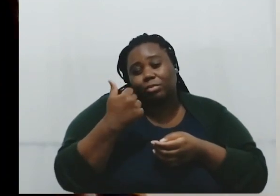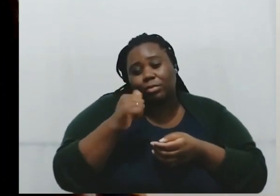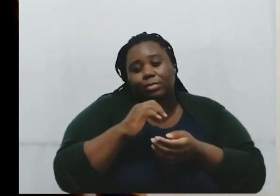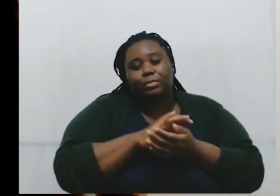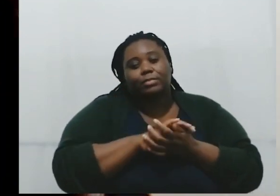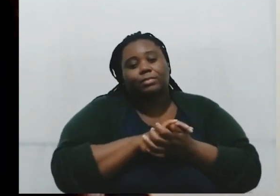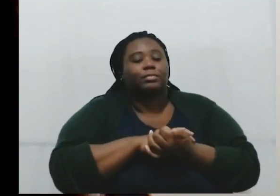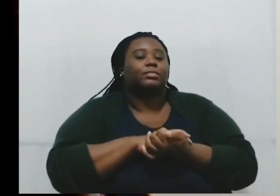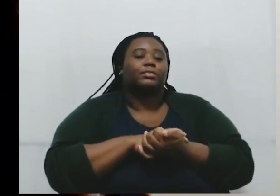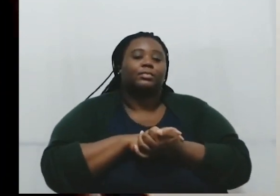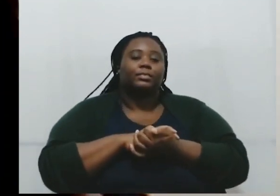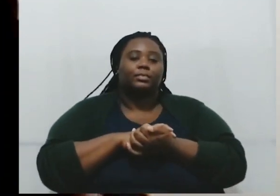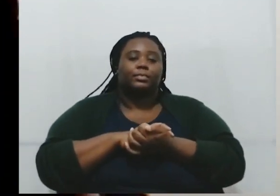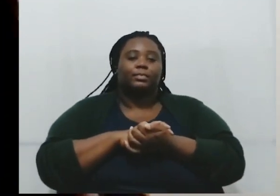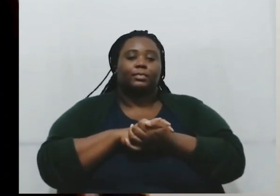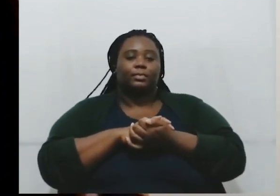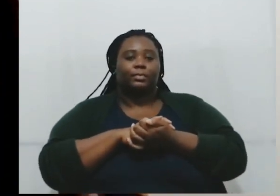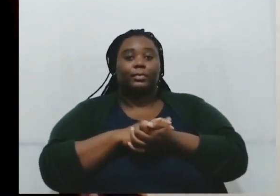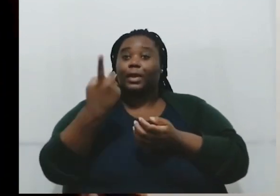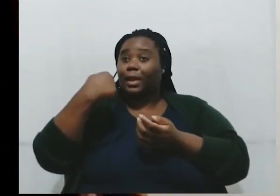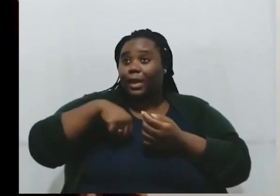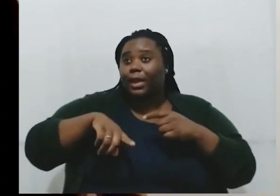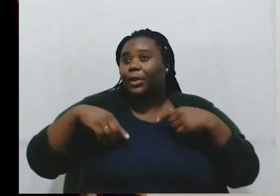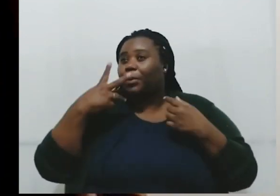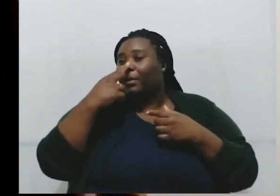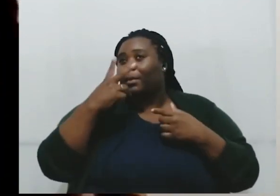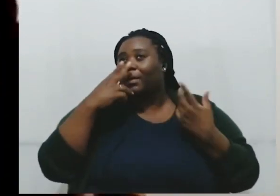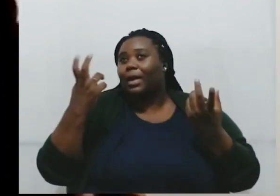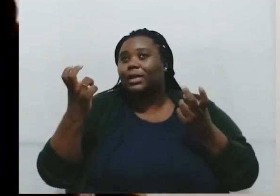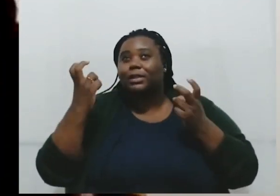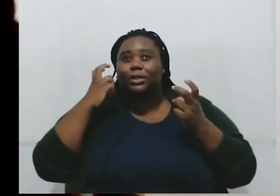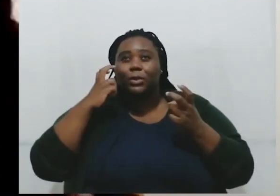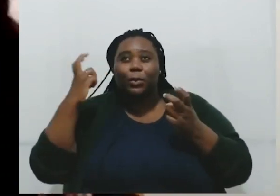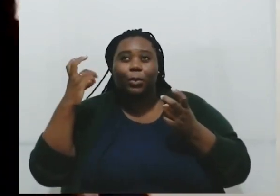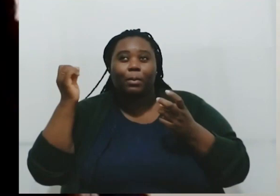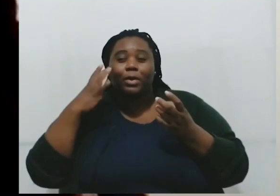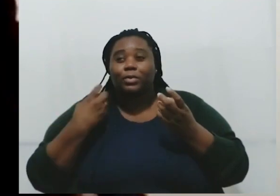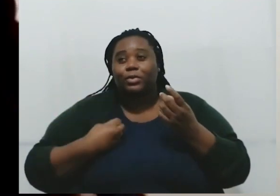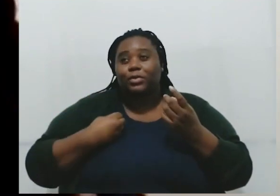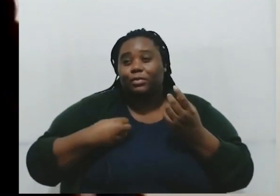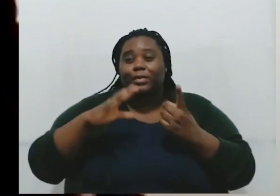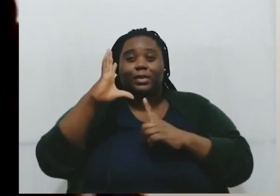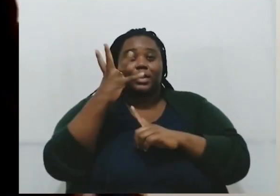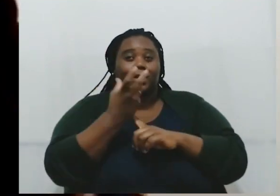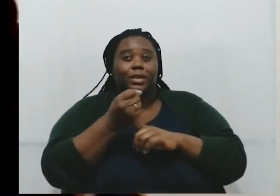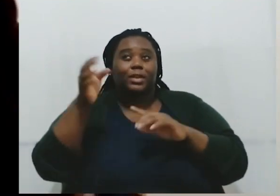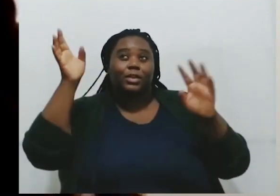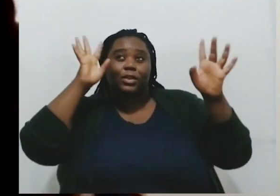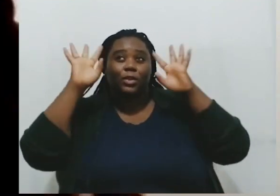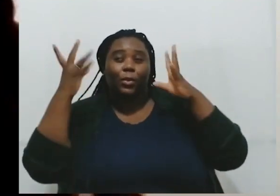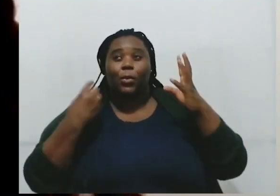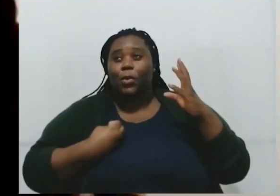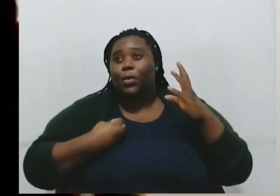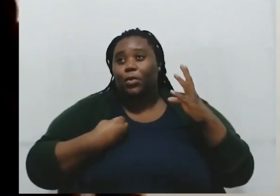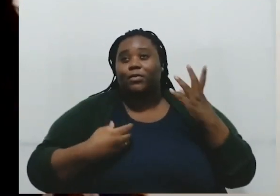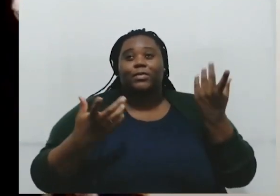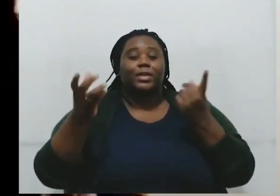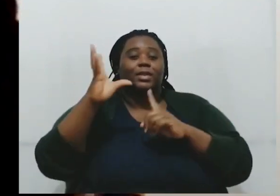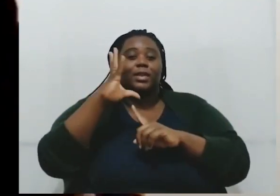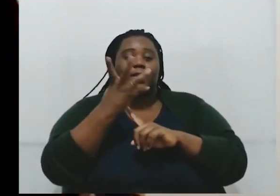ruído assim entre vida e arte, entre vida, sonho e arte, entre pessoa e